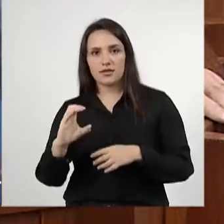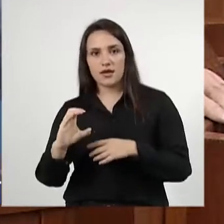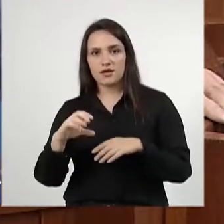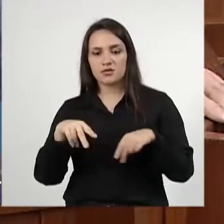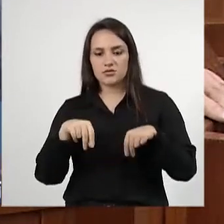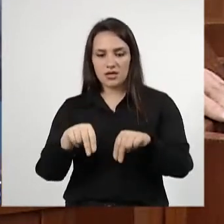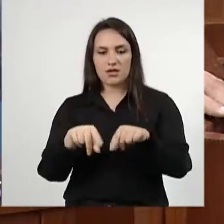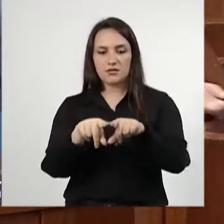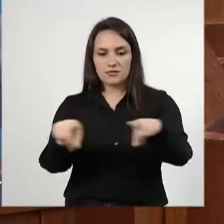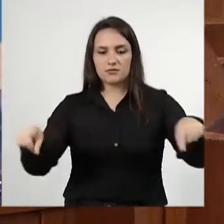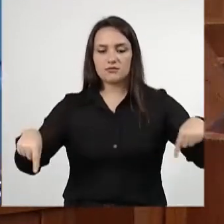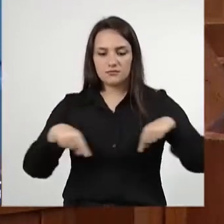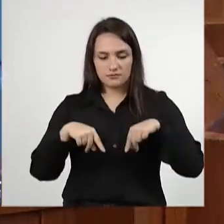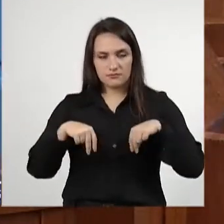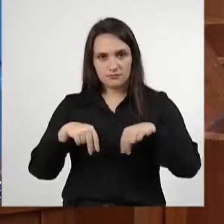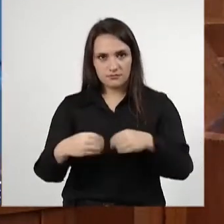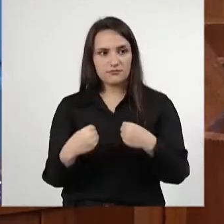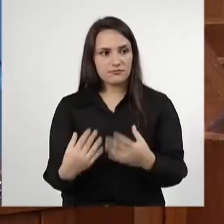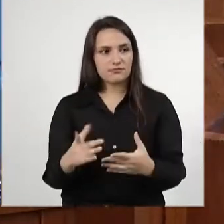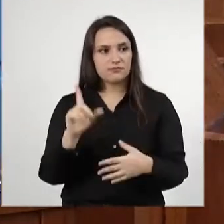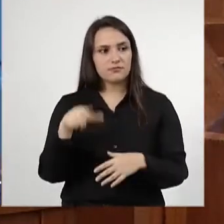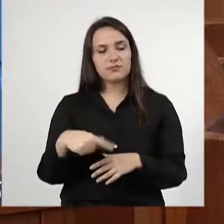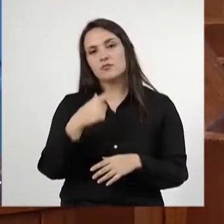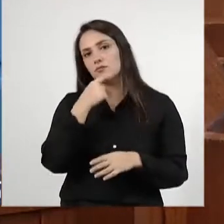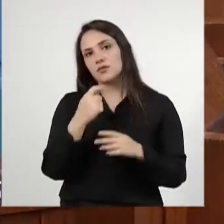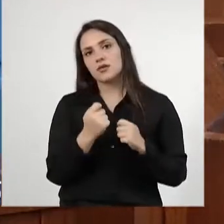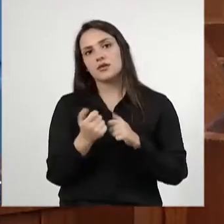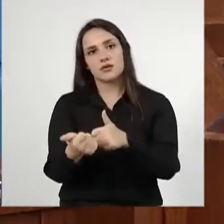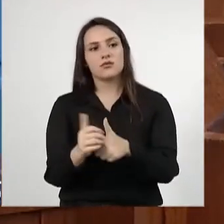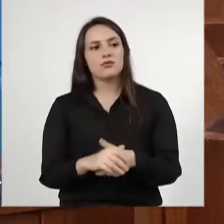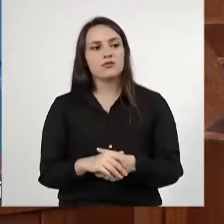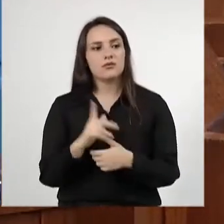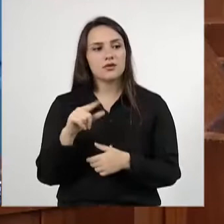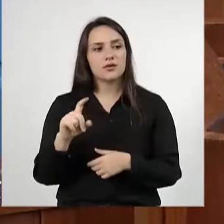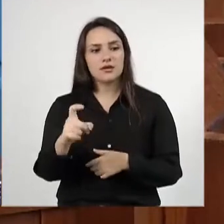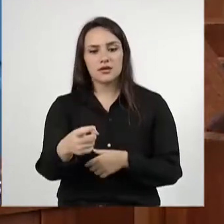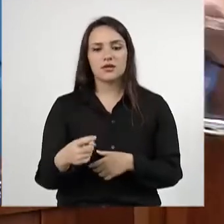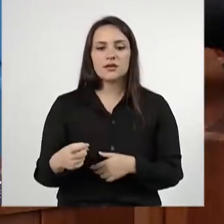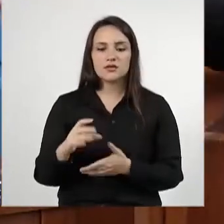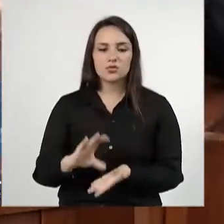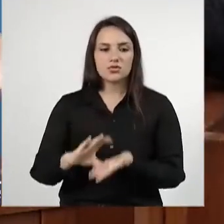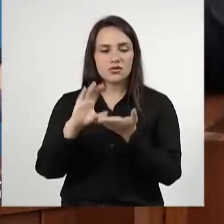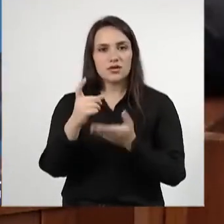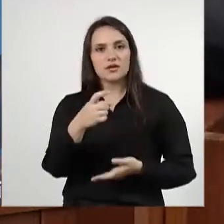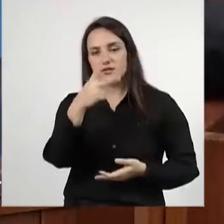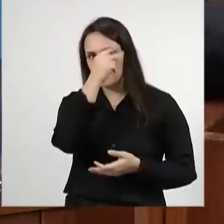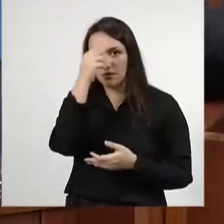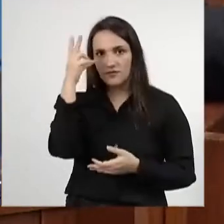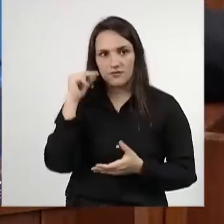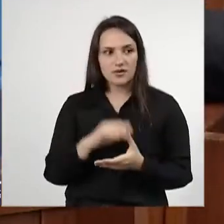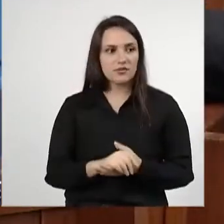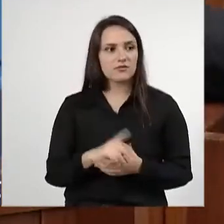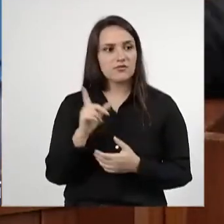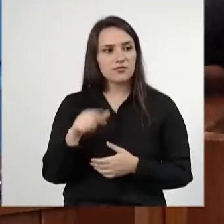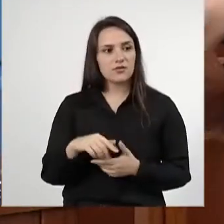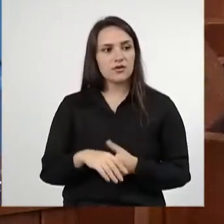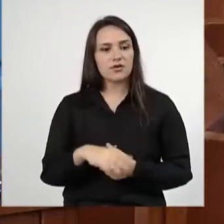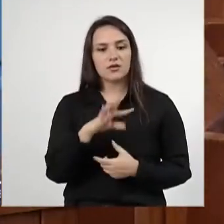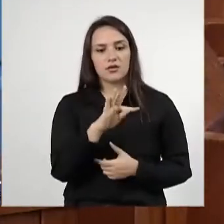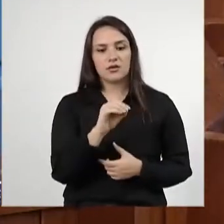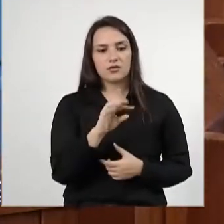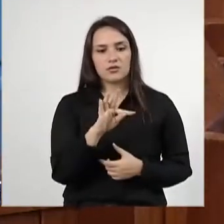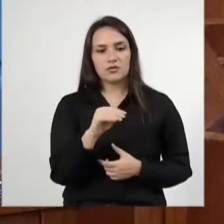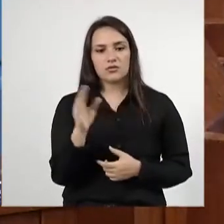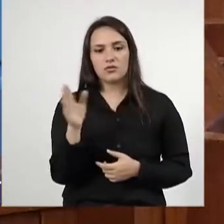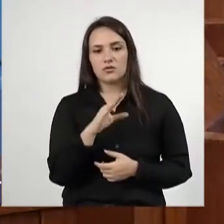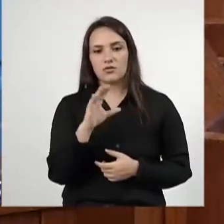de 30 hectares, foi o saudoso ex-conselheiro, ex-prefeito e deputado federal Totó Câmara, e não o Zé Elias